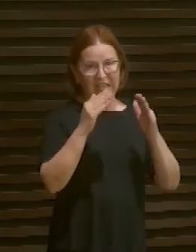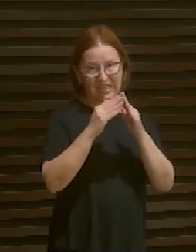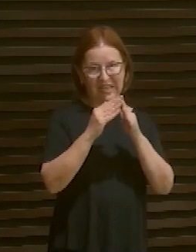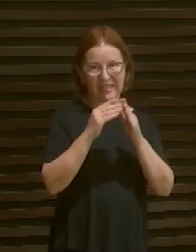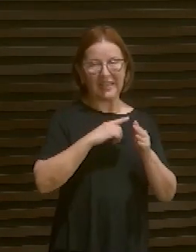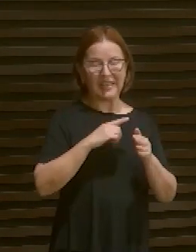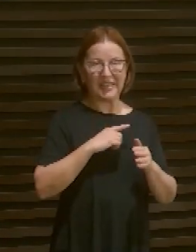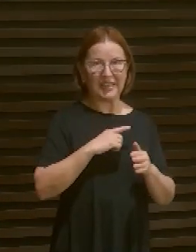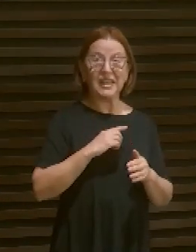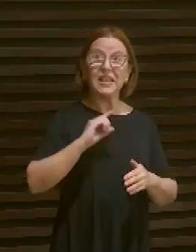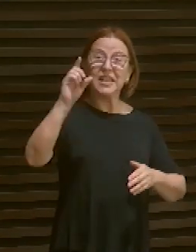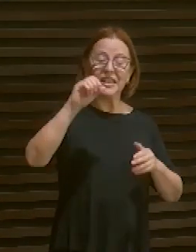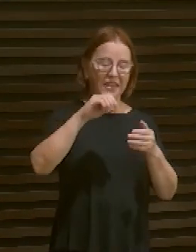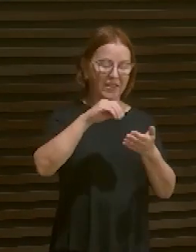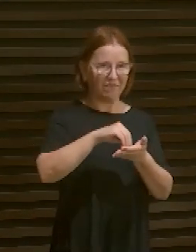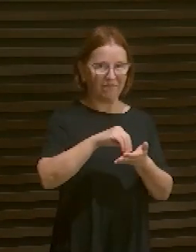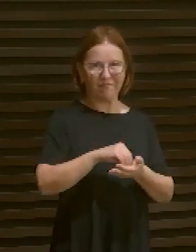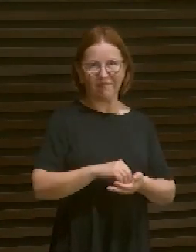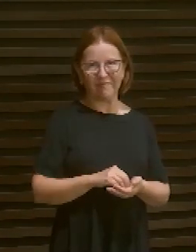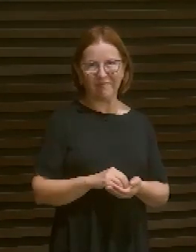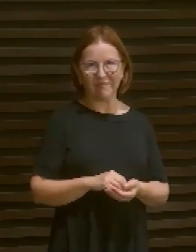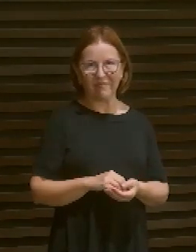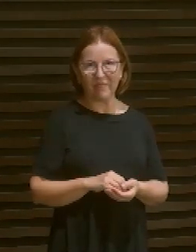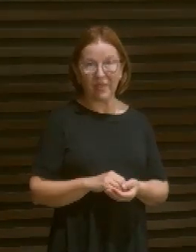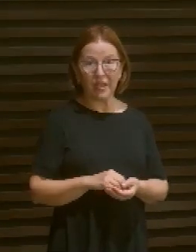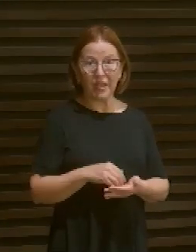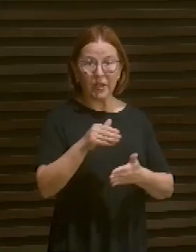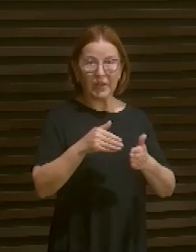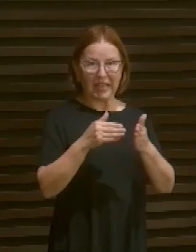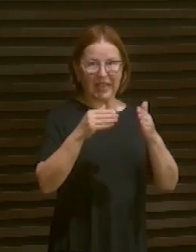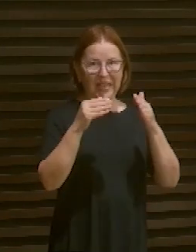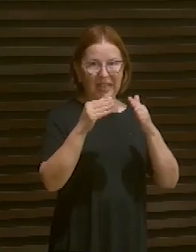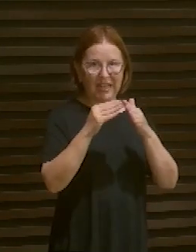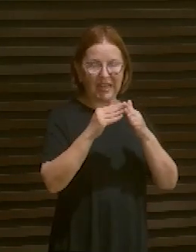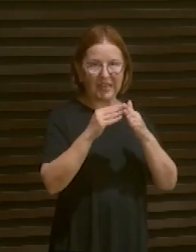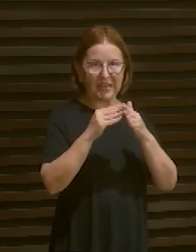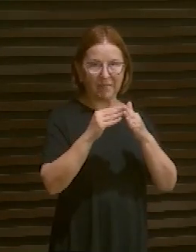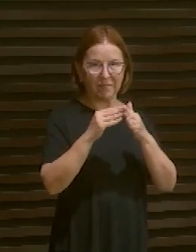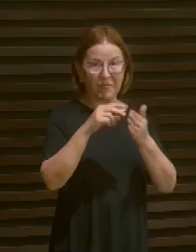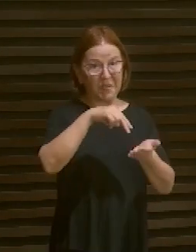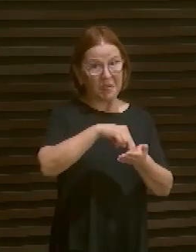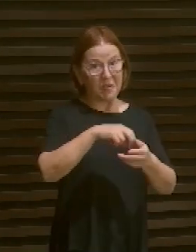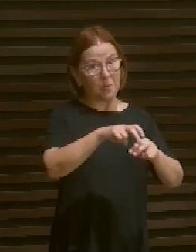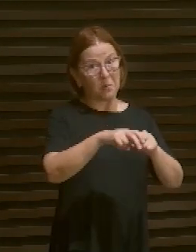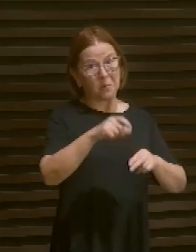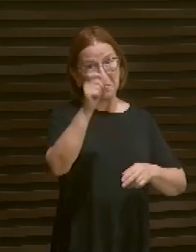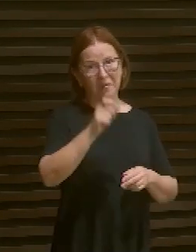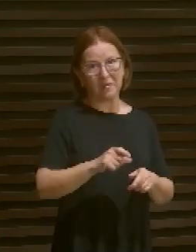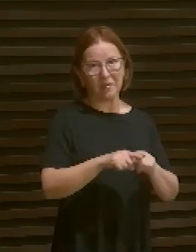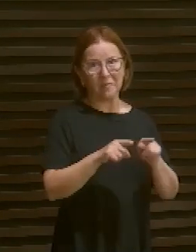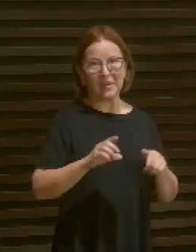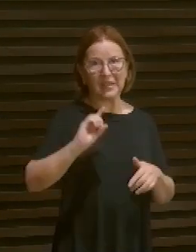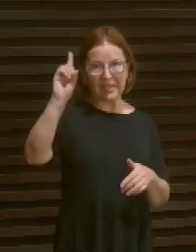estabeleceu. Pois toda a casa é estabelecida por alguém, mas aquele que a estabeleceu todas as